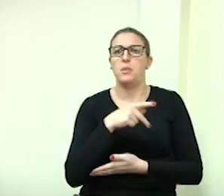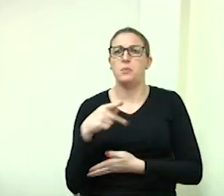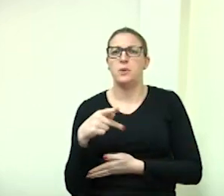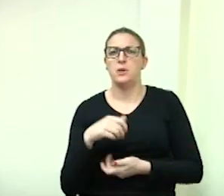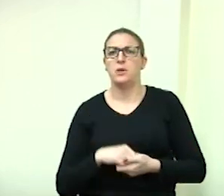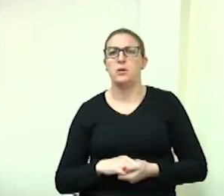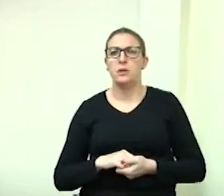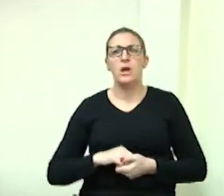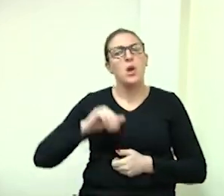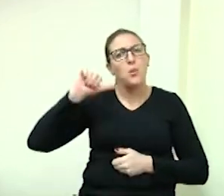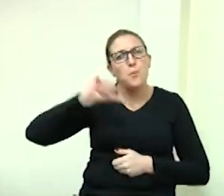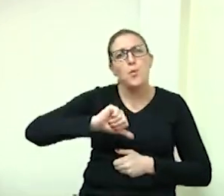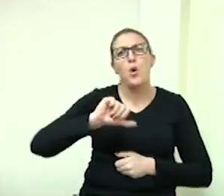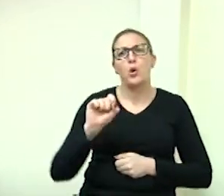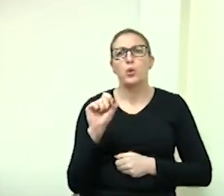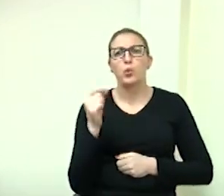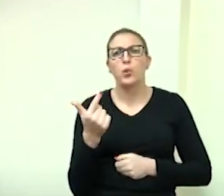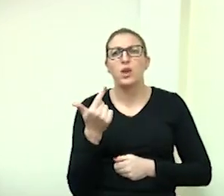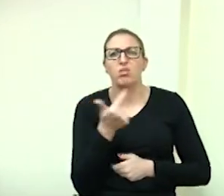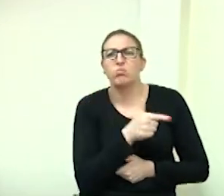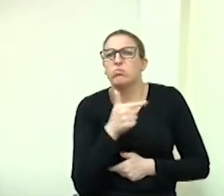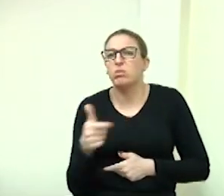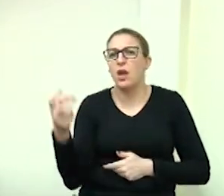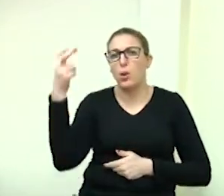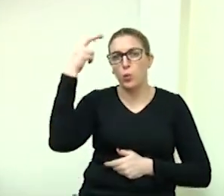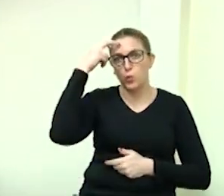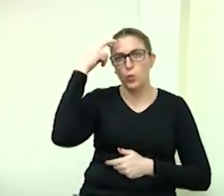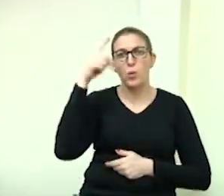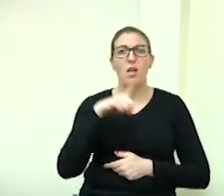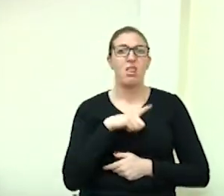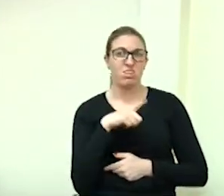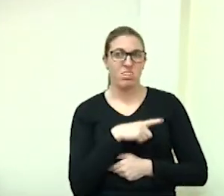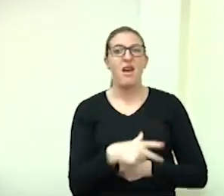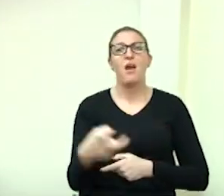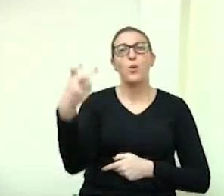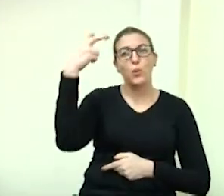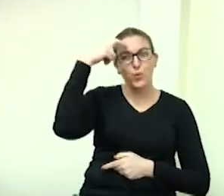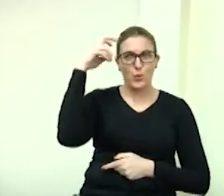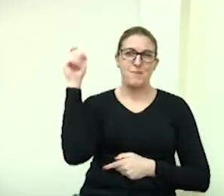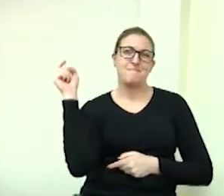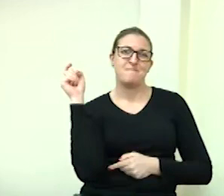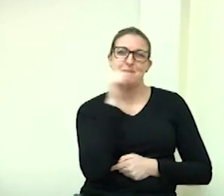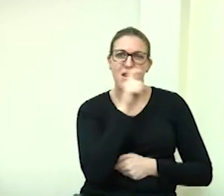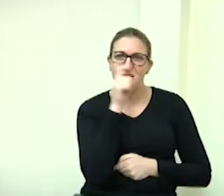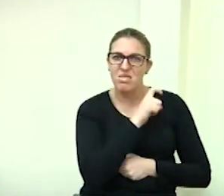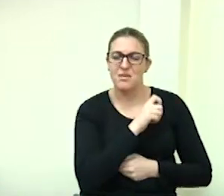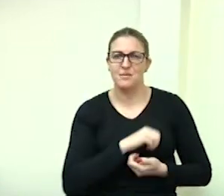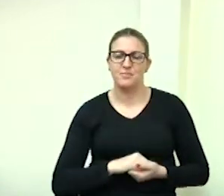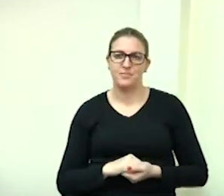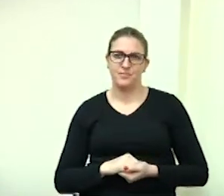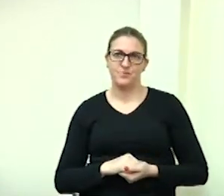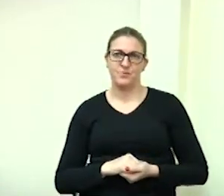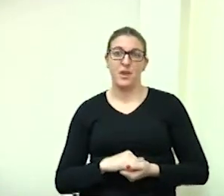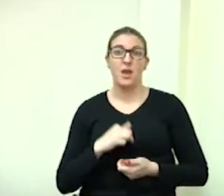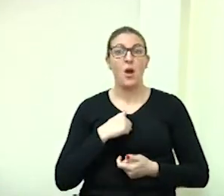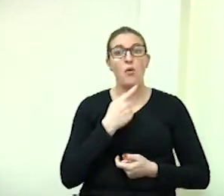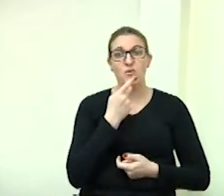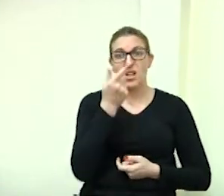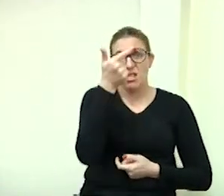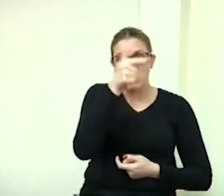pior do que não ter cultura é ter uma cultura quemente repito aqui